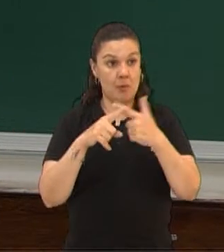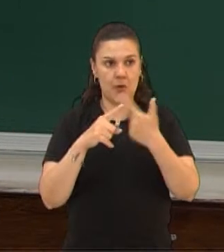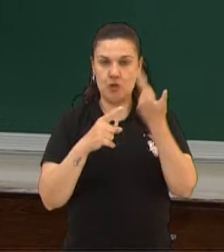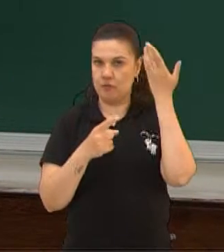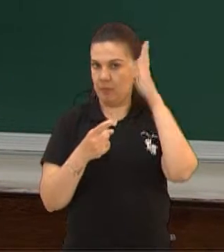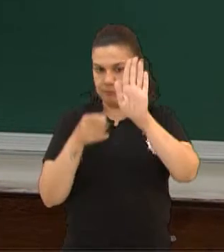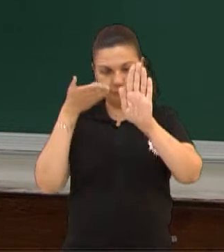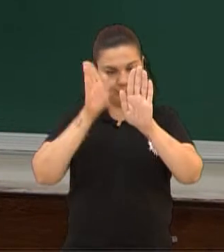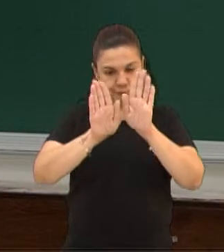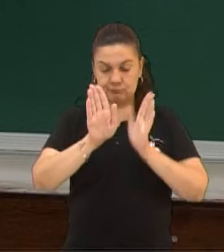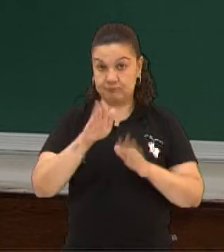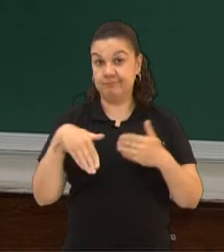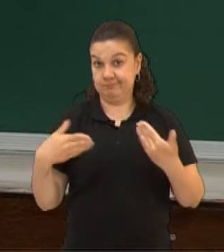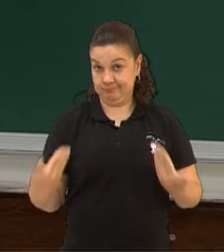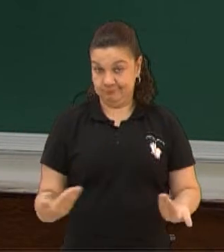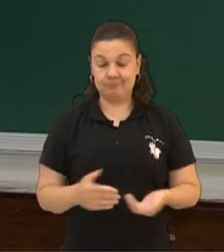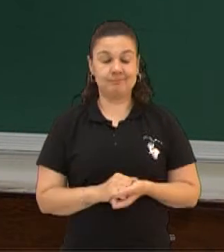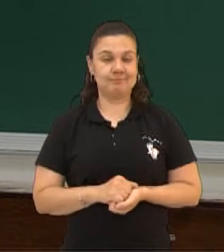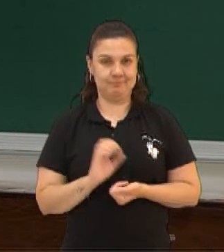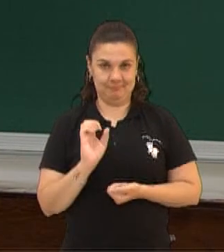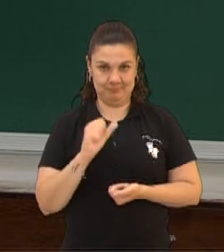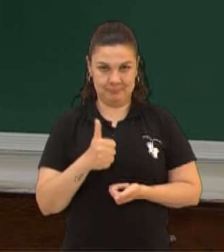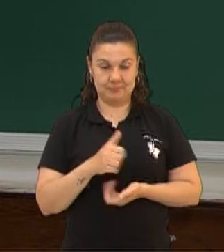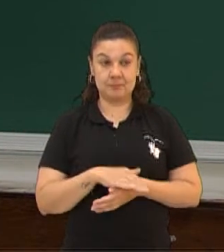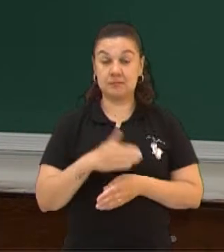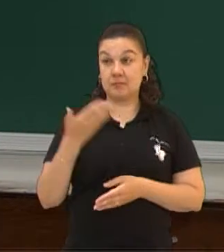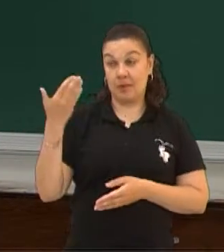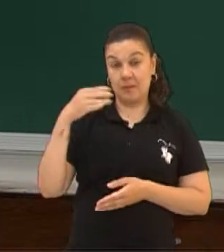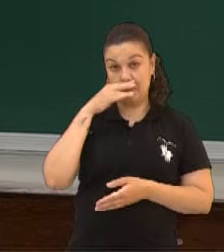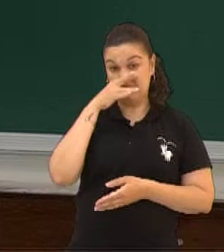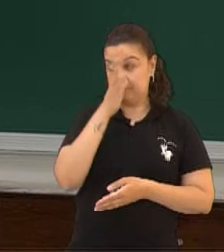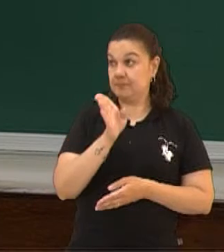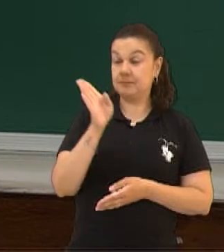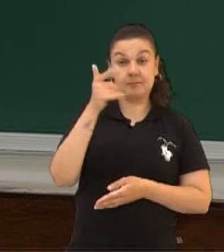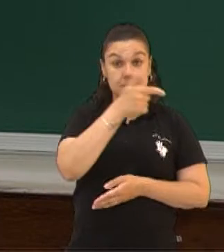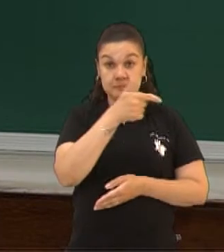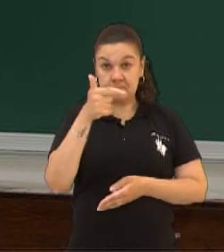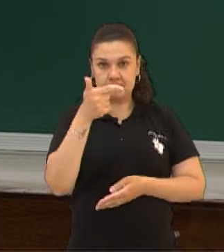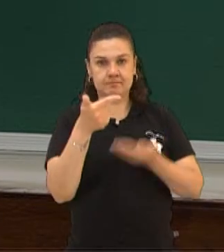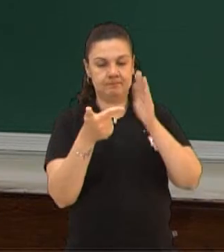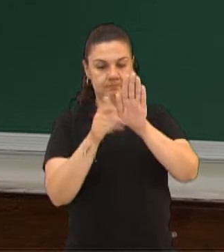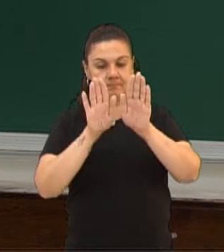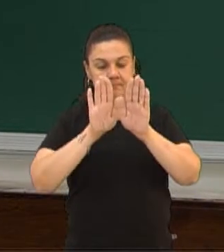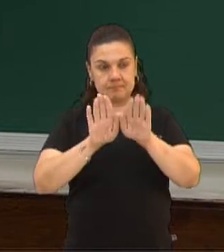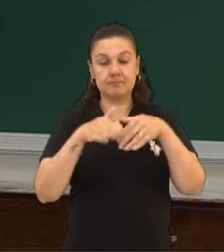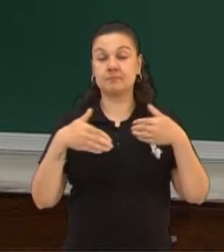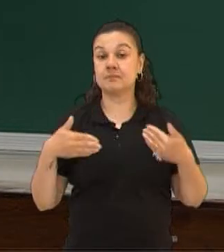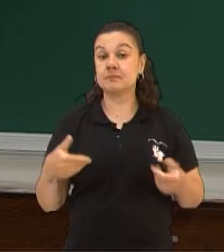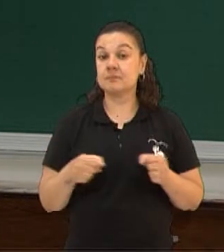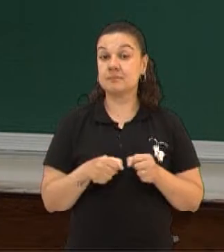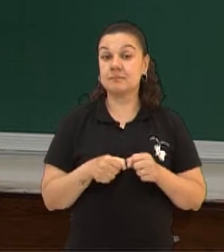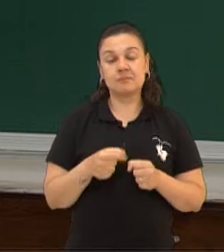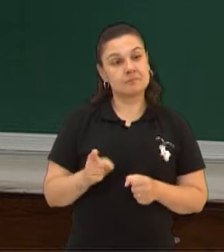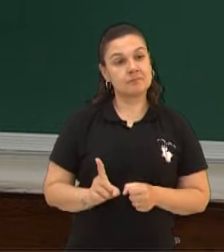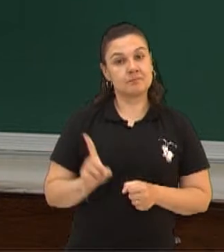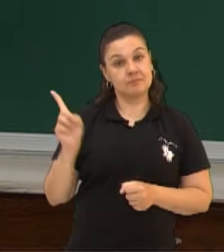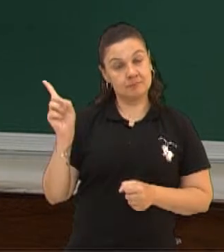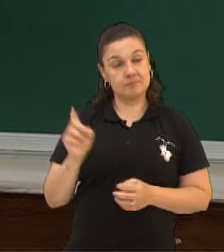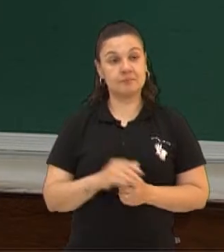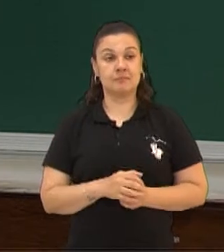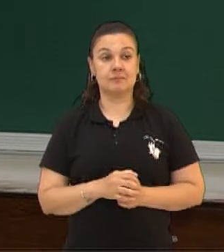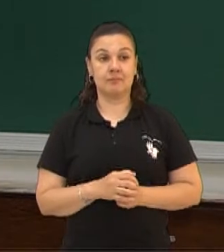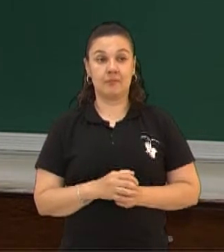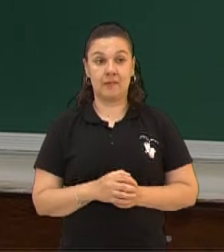não vai pôr azulejo nesses buracos ali, tá bom? Então, nesses espaços não vai azulejo. Então, como que a gente faz aqui, ó?